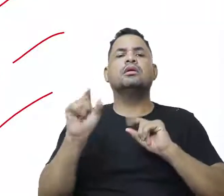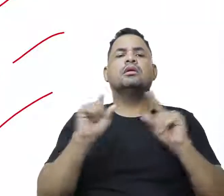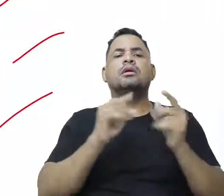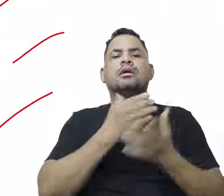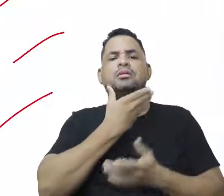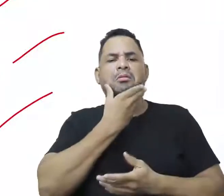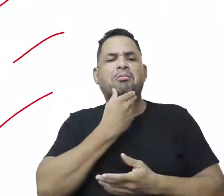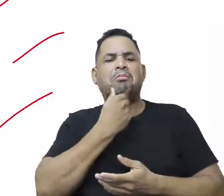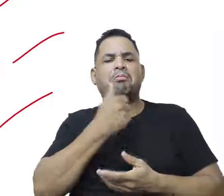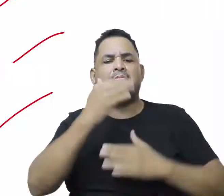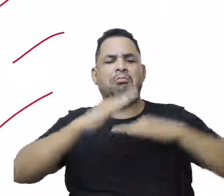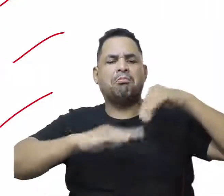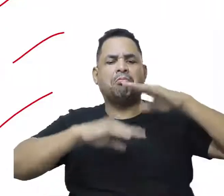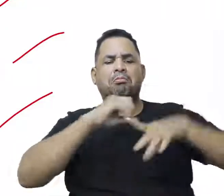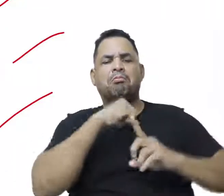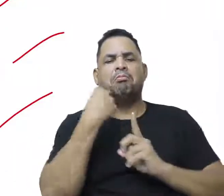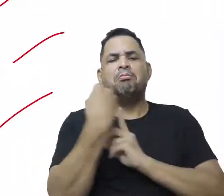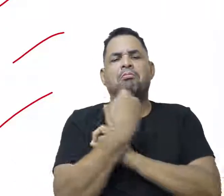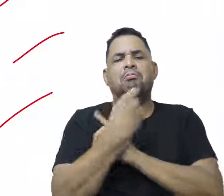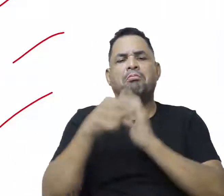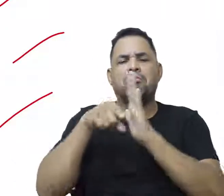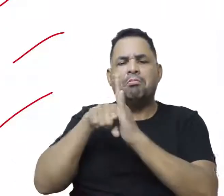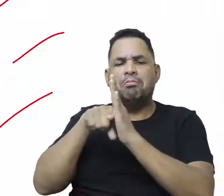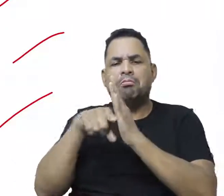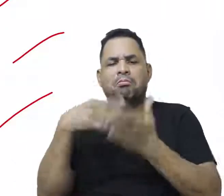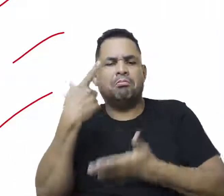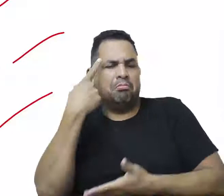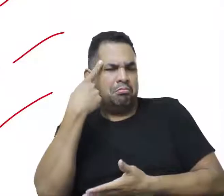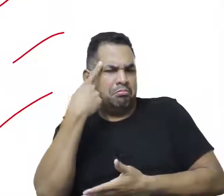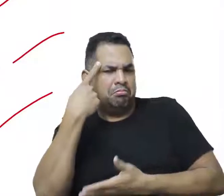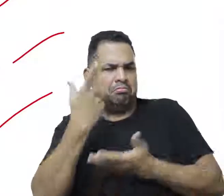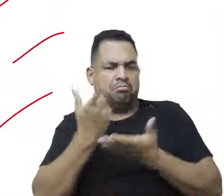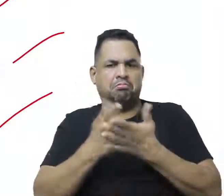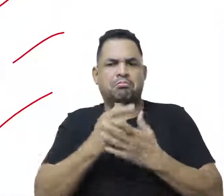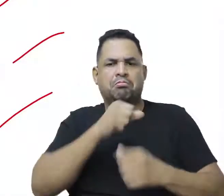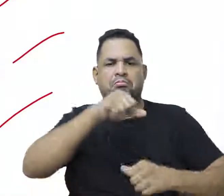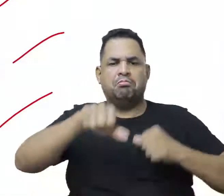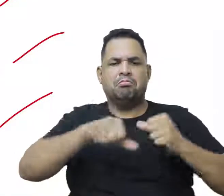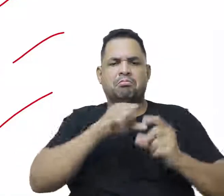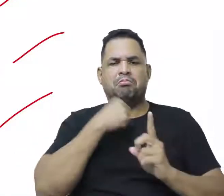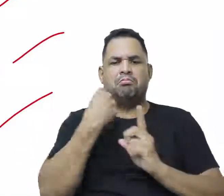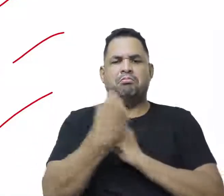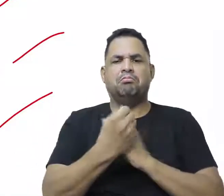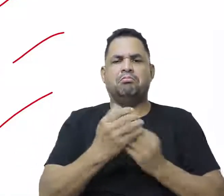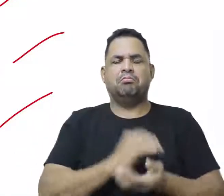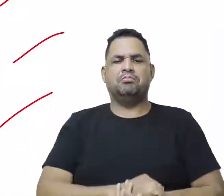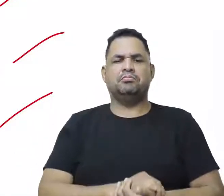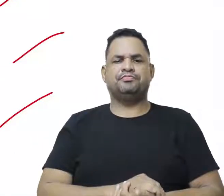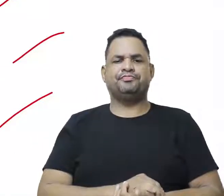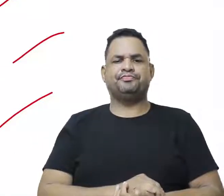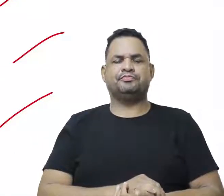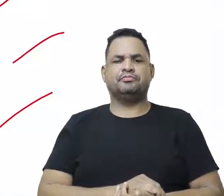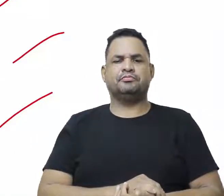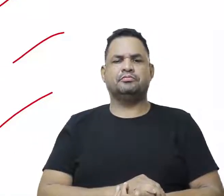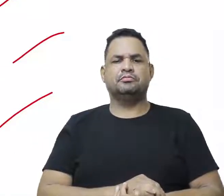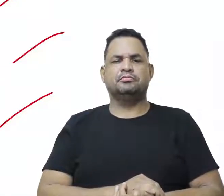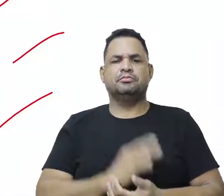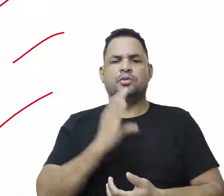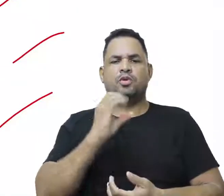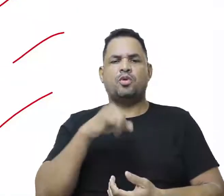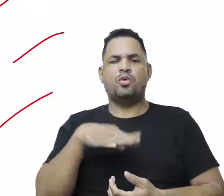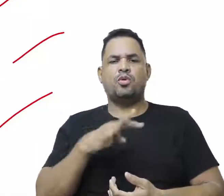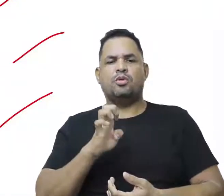pensou né O que cada um pensou aí sobre a mudança social é o